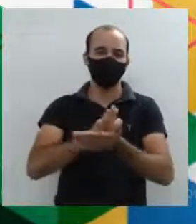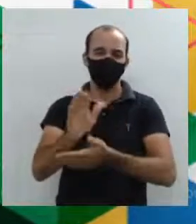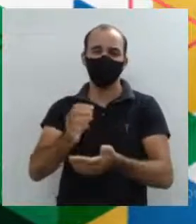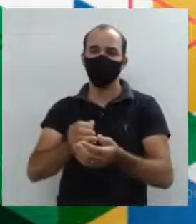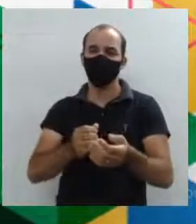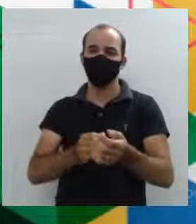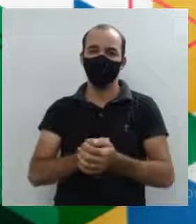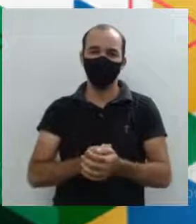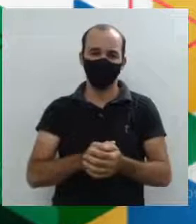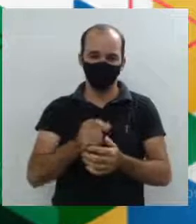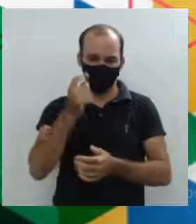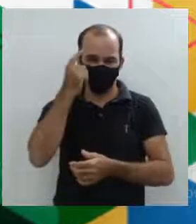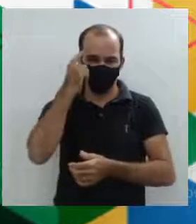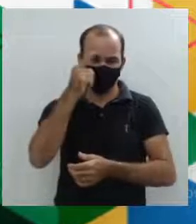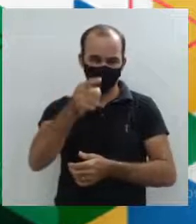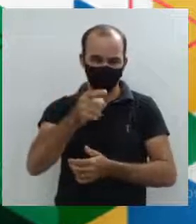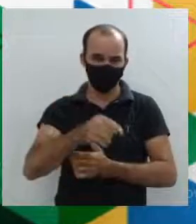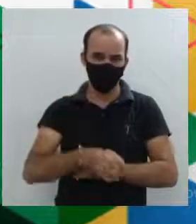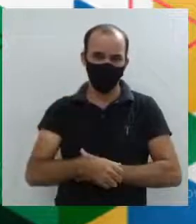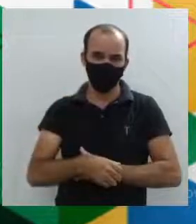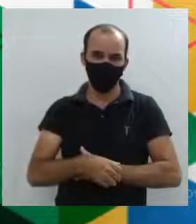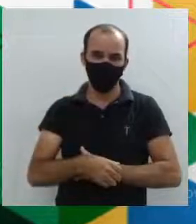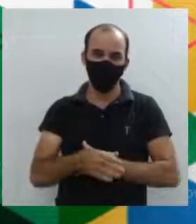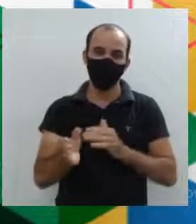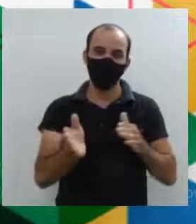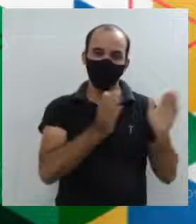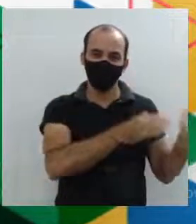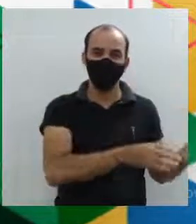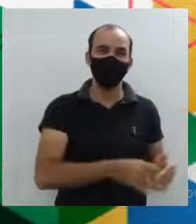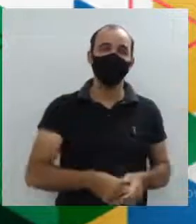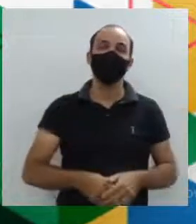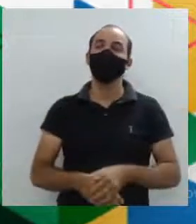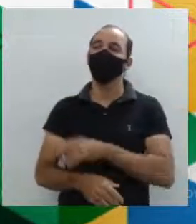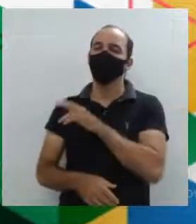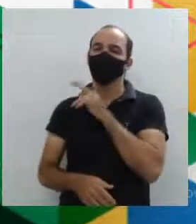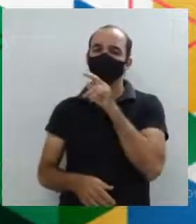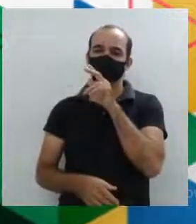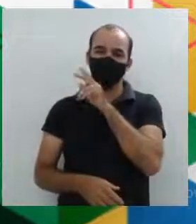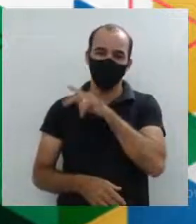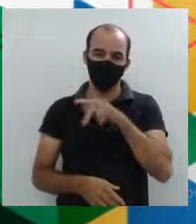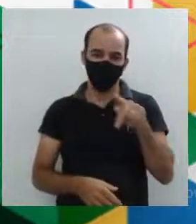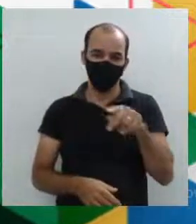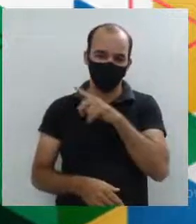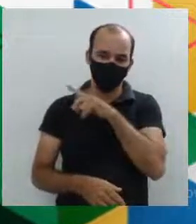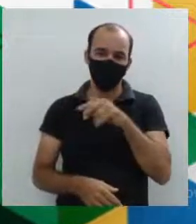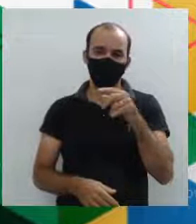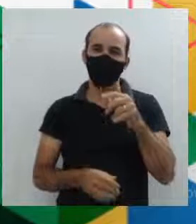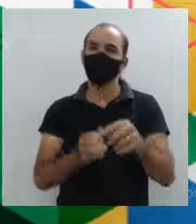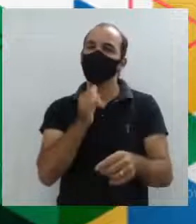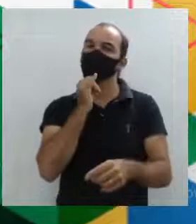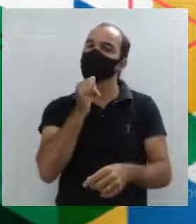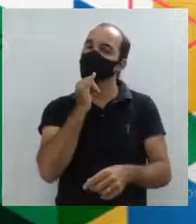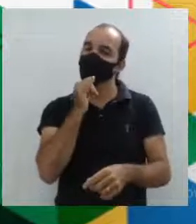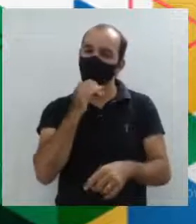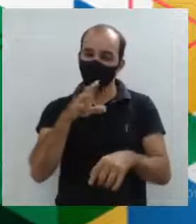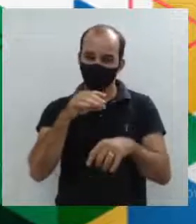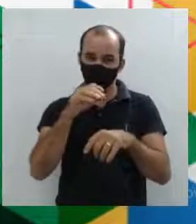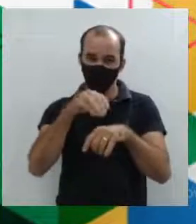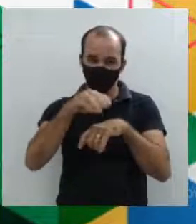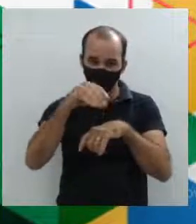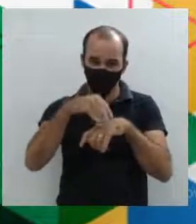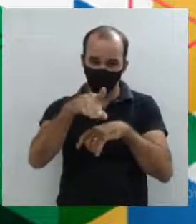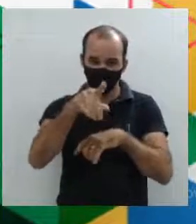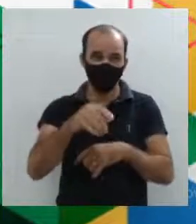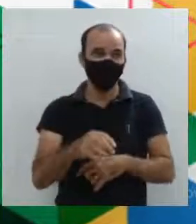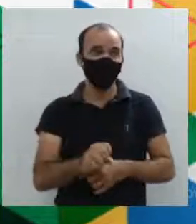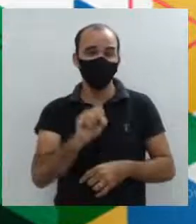você. Se uma mulher, né, e aqui a minha chefe, eu estou aqui, ó, eu acabei de olhar aqui para a minha chefe,